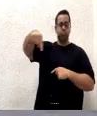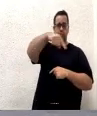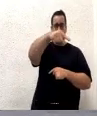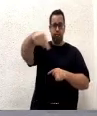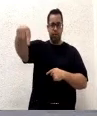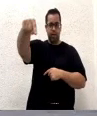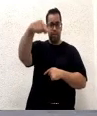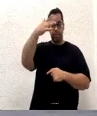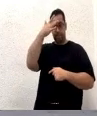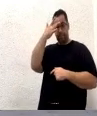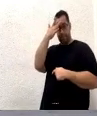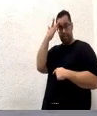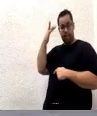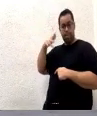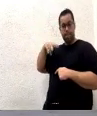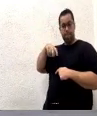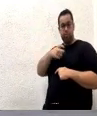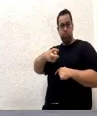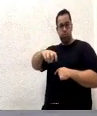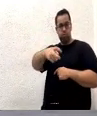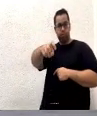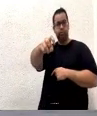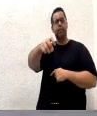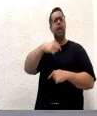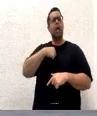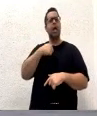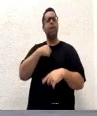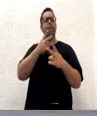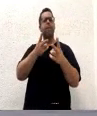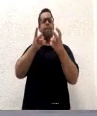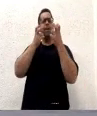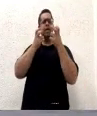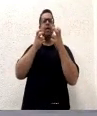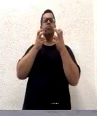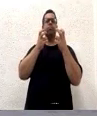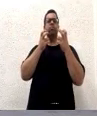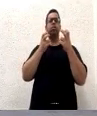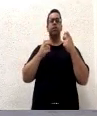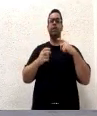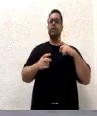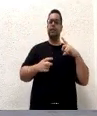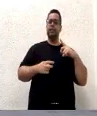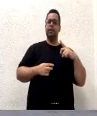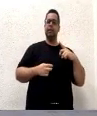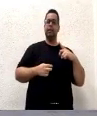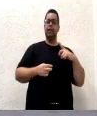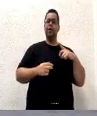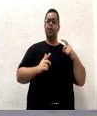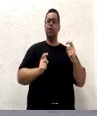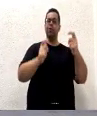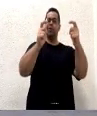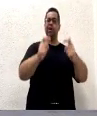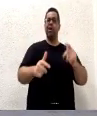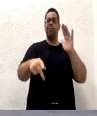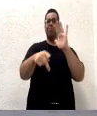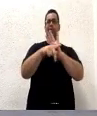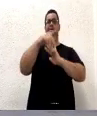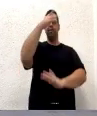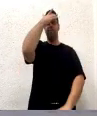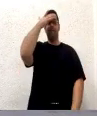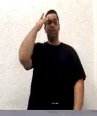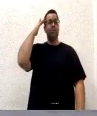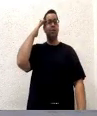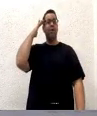urbana. E a gente observou que, dentro dessas cidades, eles criaram rotas turísticas e que, basicamente, tem